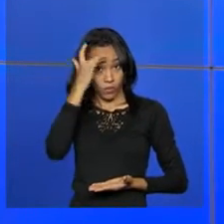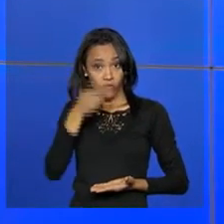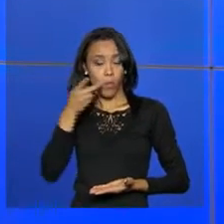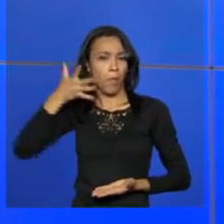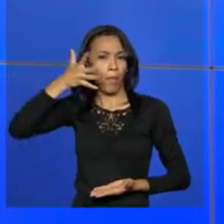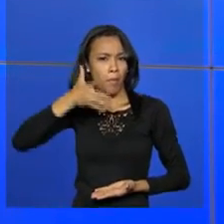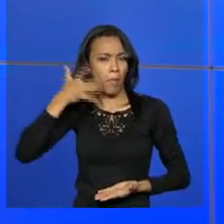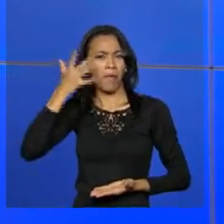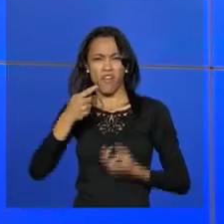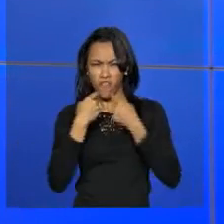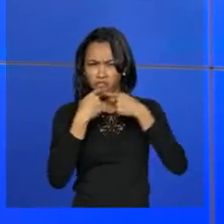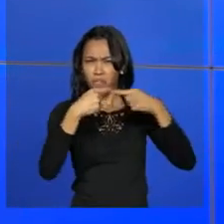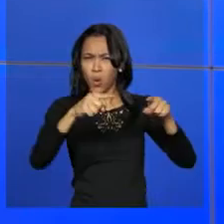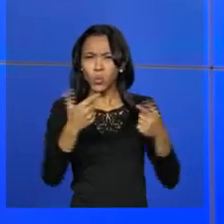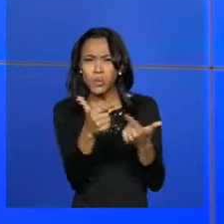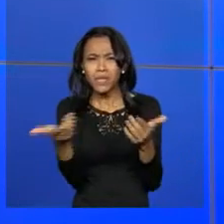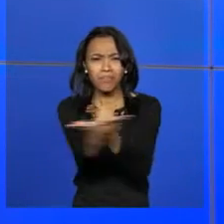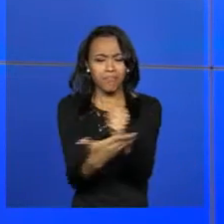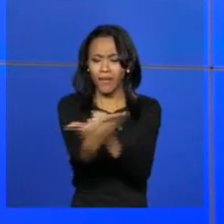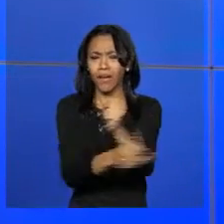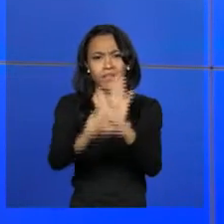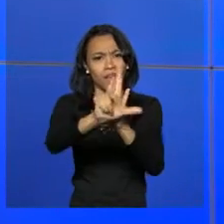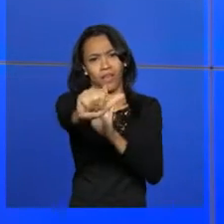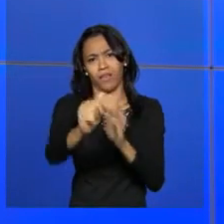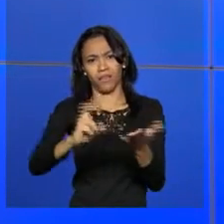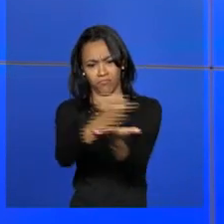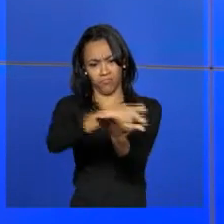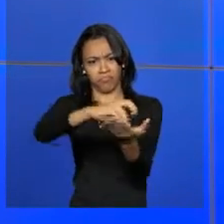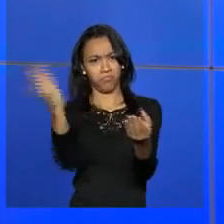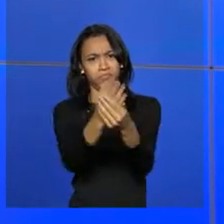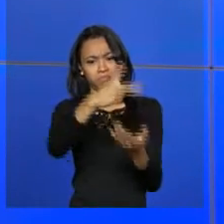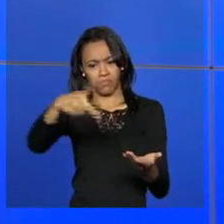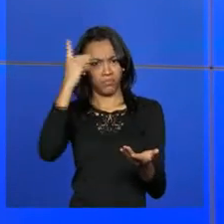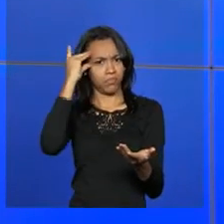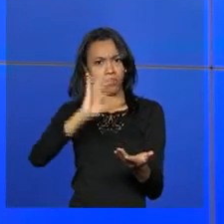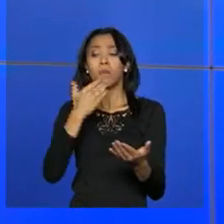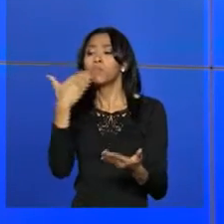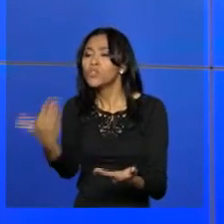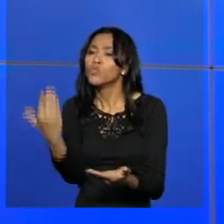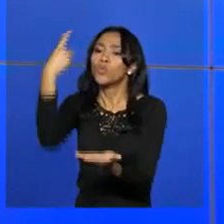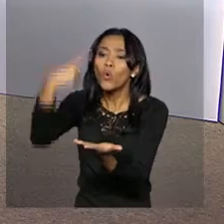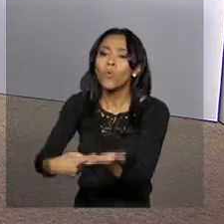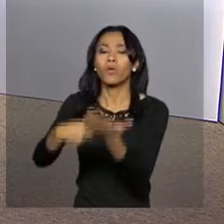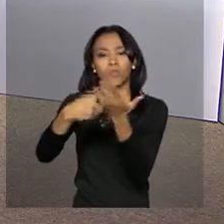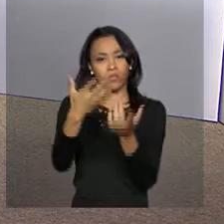o processo de impedimento, dizendo que não há fundamento jurídico. Ele também pediu aos parlamentares compromisso com a